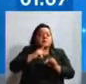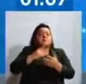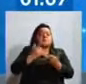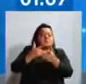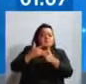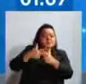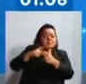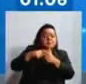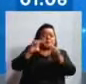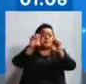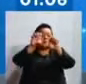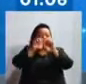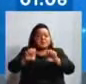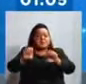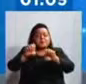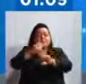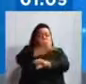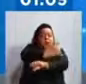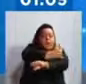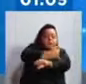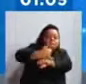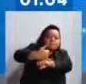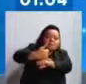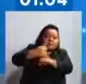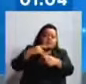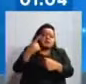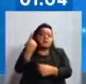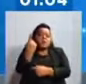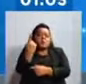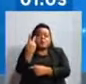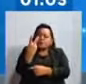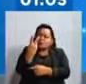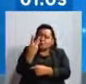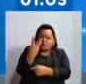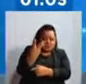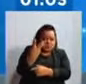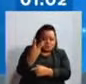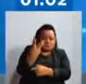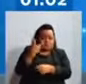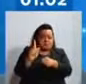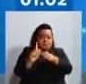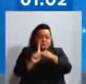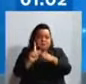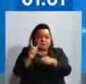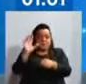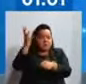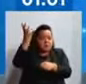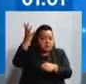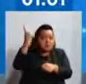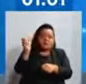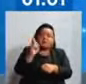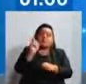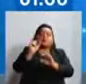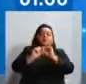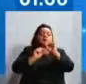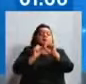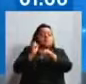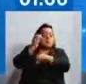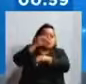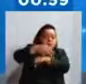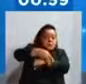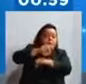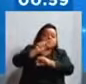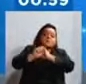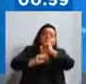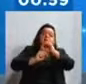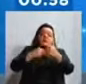que não será resolvido com uma, duas ou três gestões. Mas é importante que quem entre, eu espero que seja, eu estou trabalhando